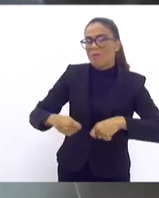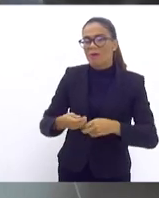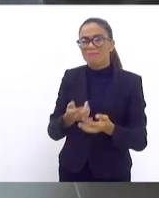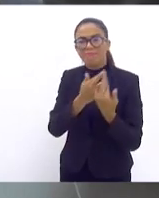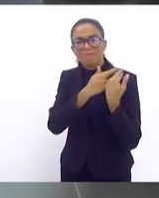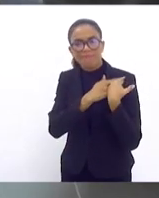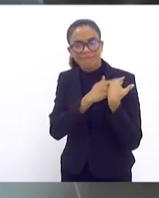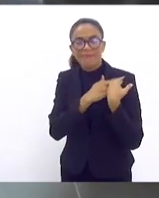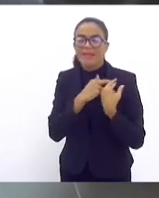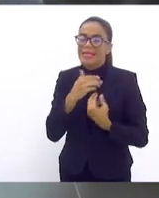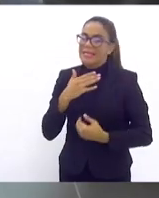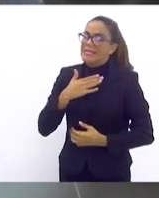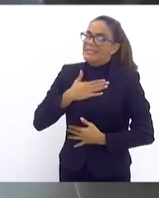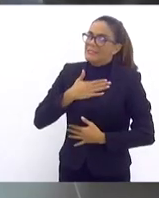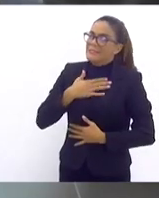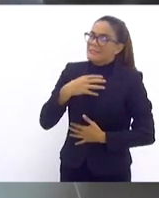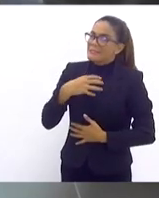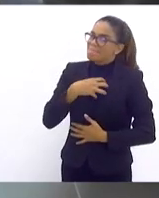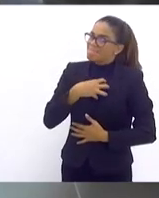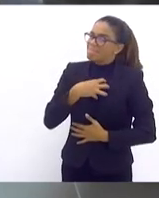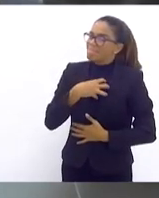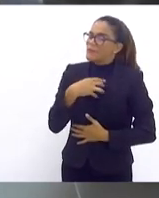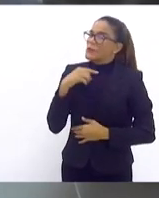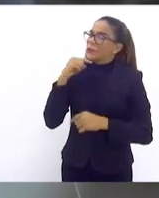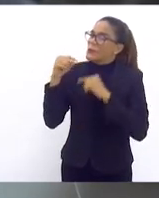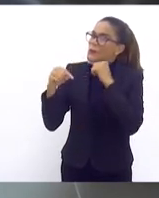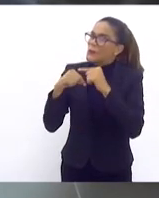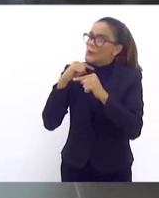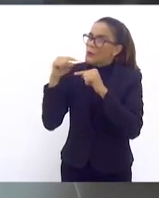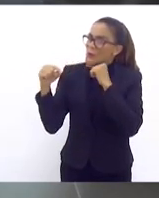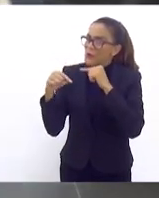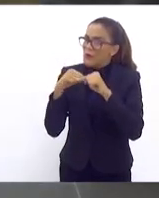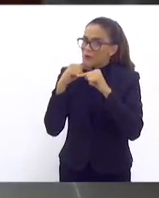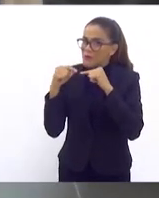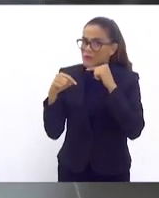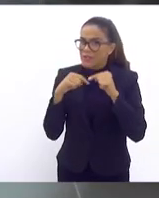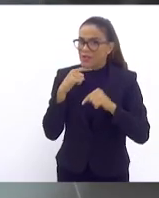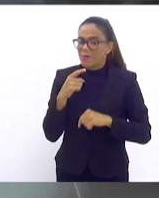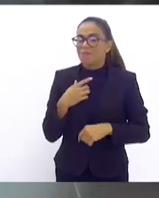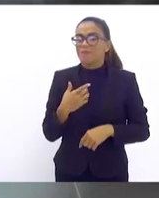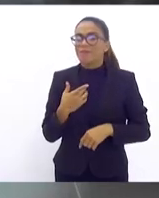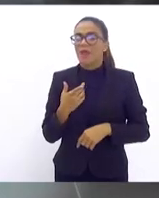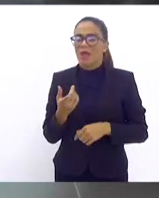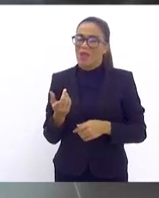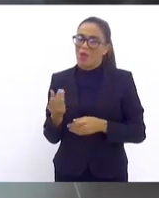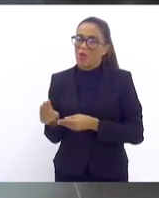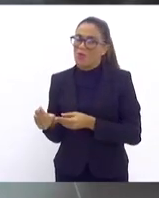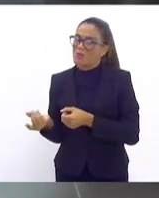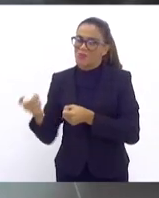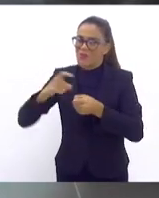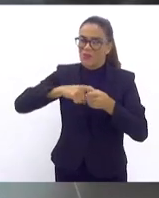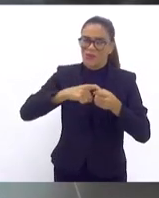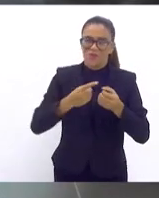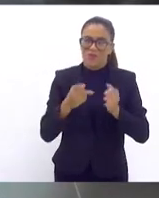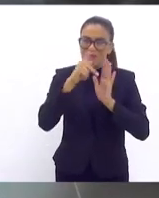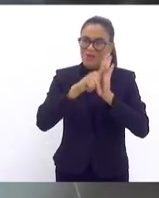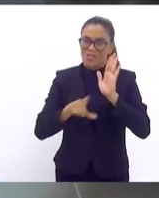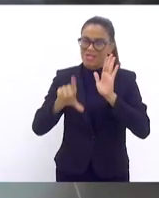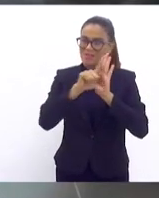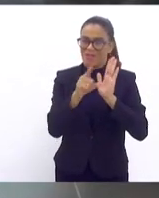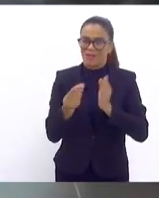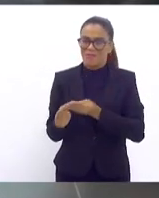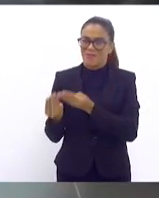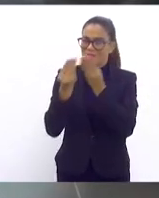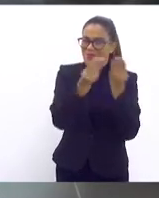que me leva à dúvida. Então, quando eu devolvi o projeto à Vossa Excelência, depois